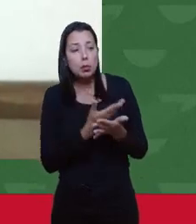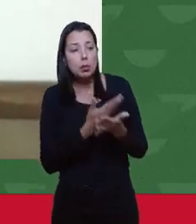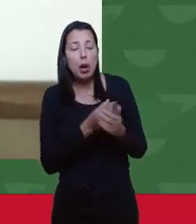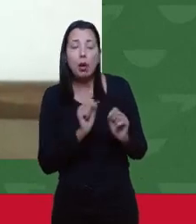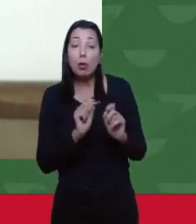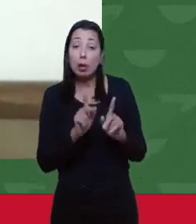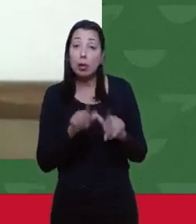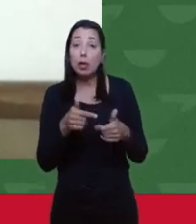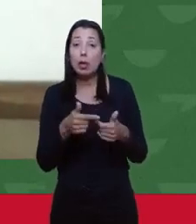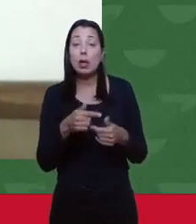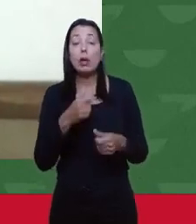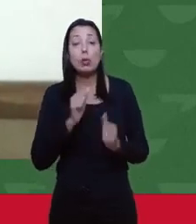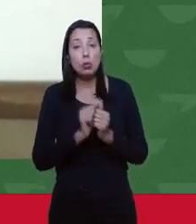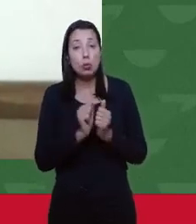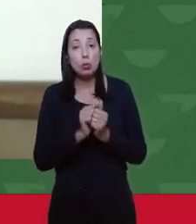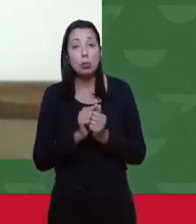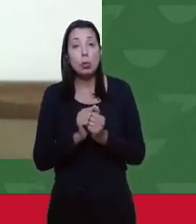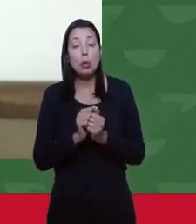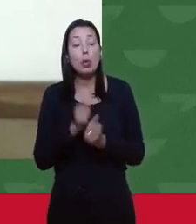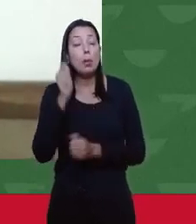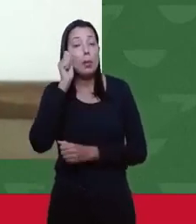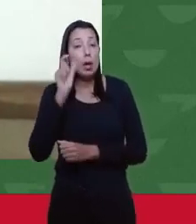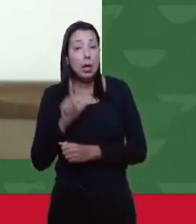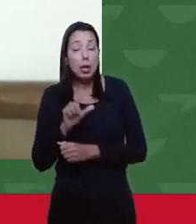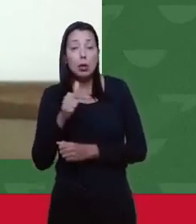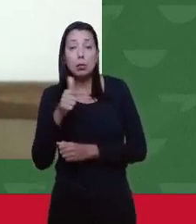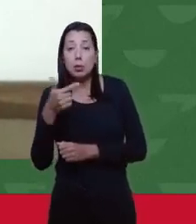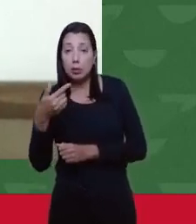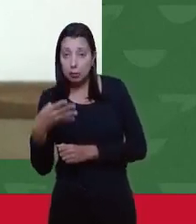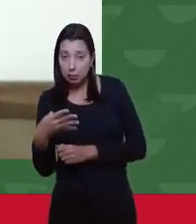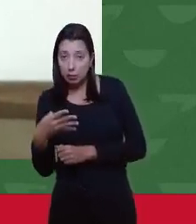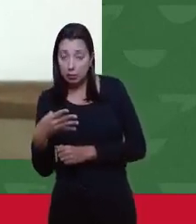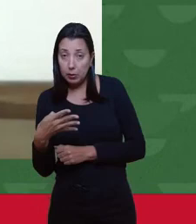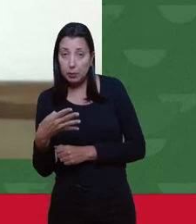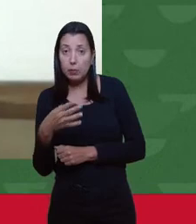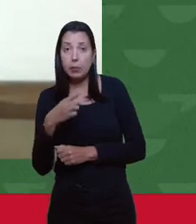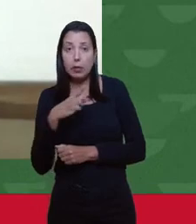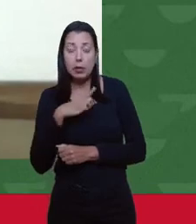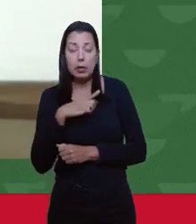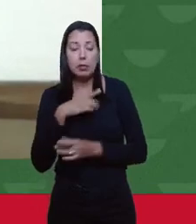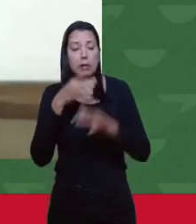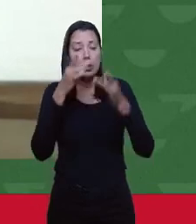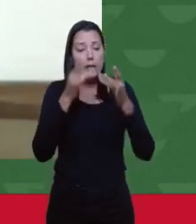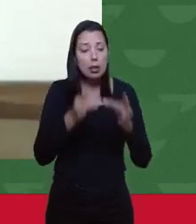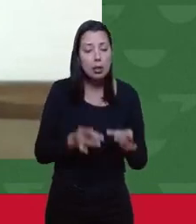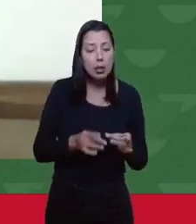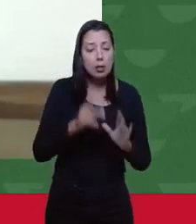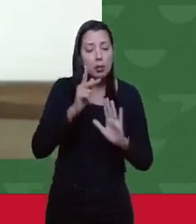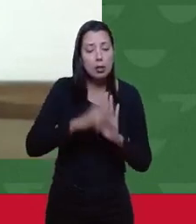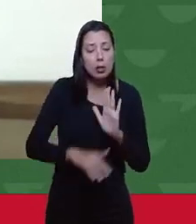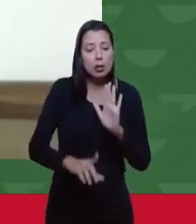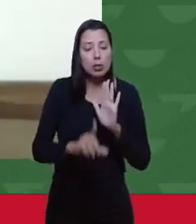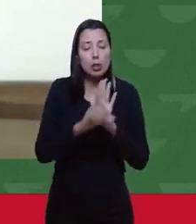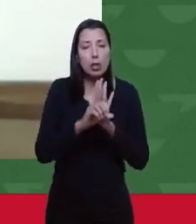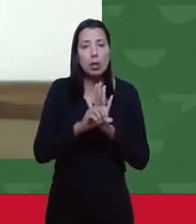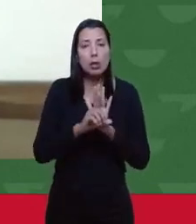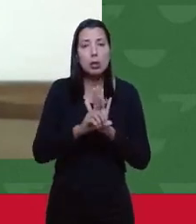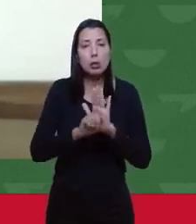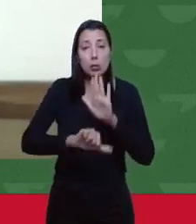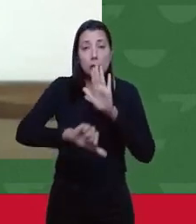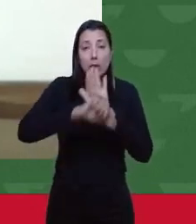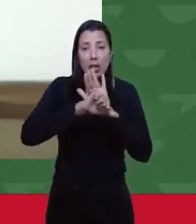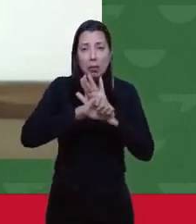isso. Eu e Maria do Rosário, em 2014, tipificou, através de um projeto de lei, os crimes de